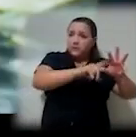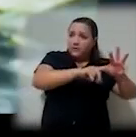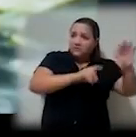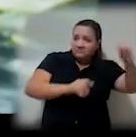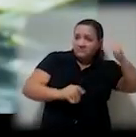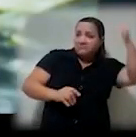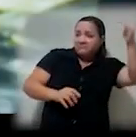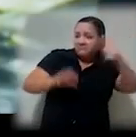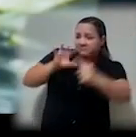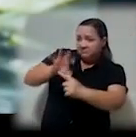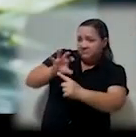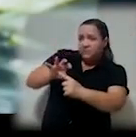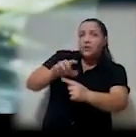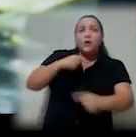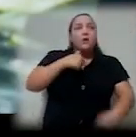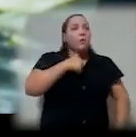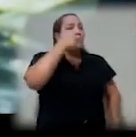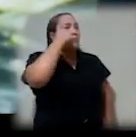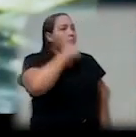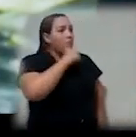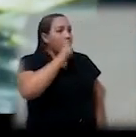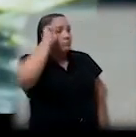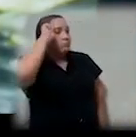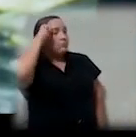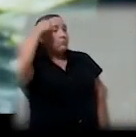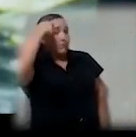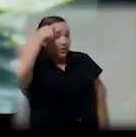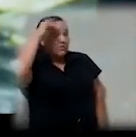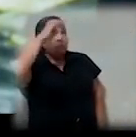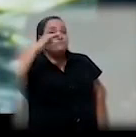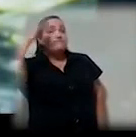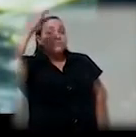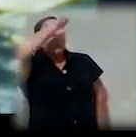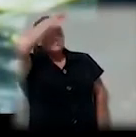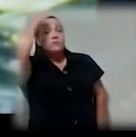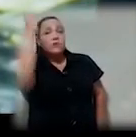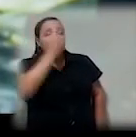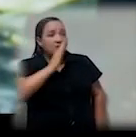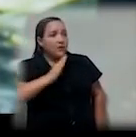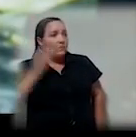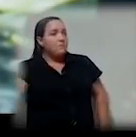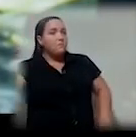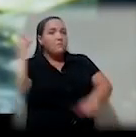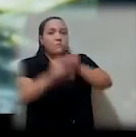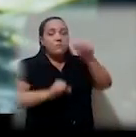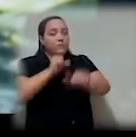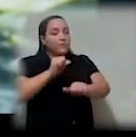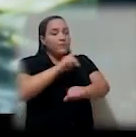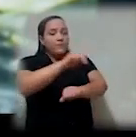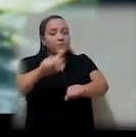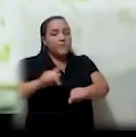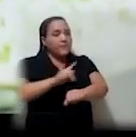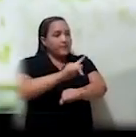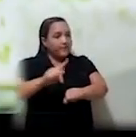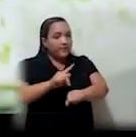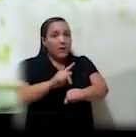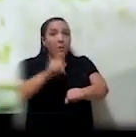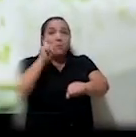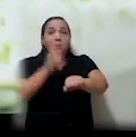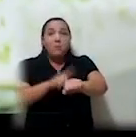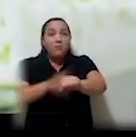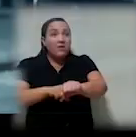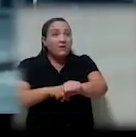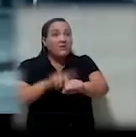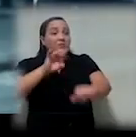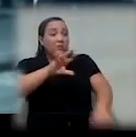tudo. Sou mulher, sou negra e, acima de tudo, brasileira. Vamos mudar esse país. Chegou a hora. E só depende